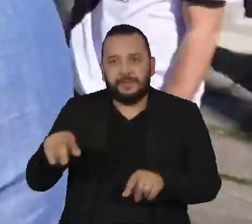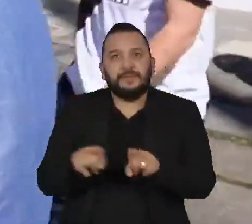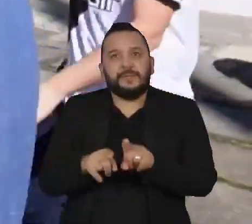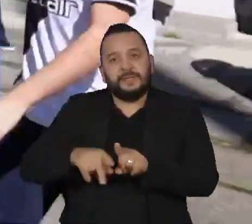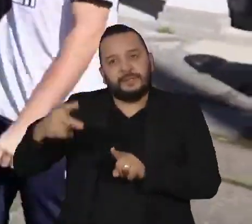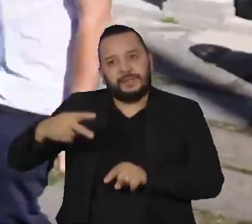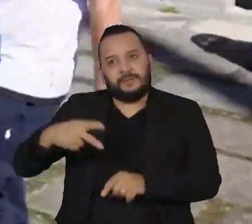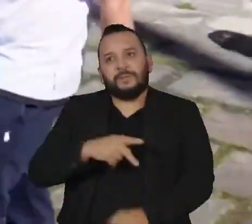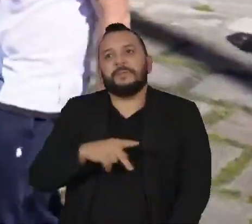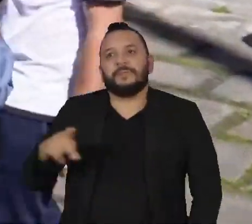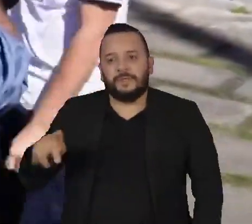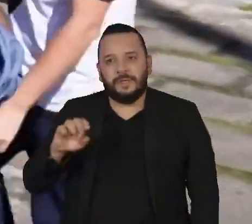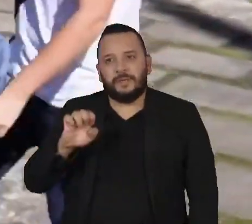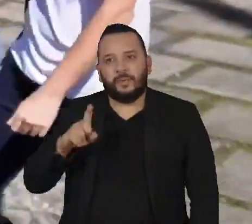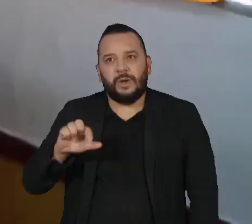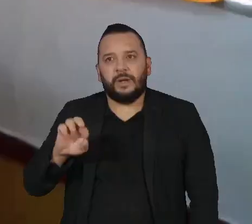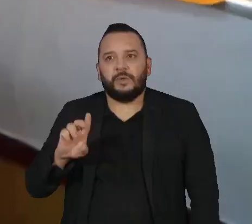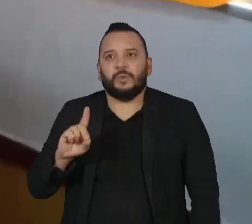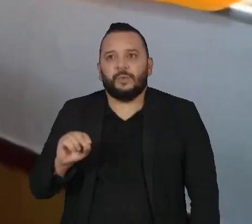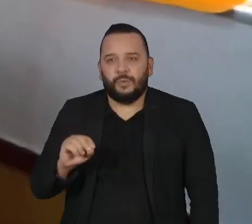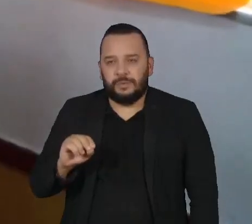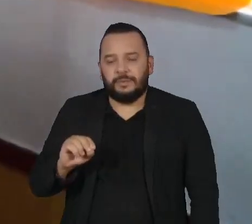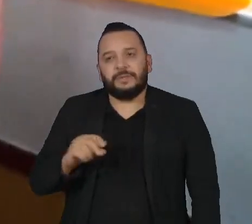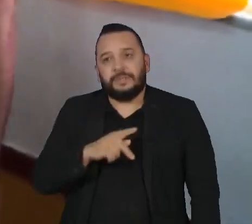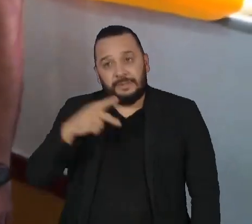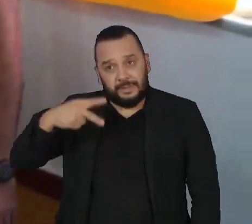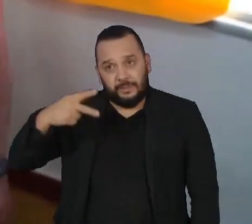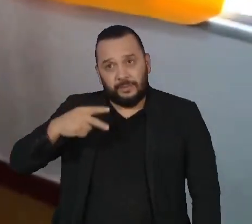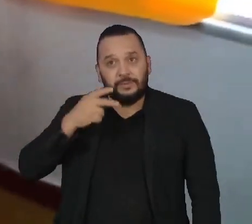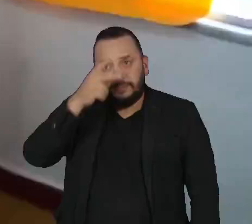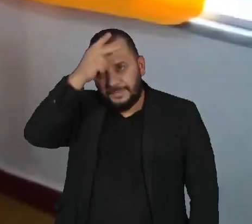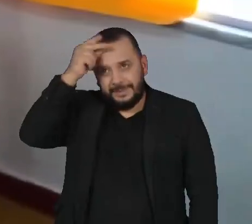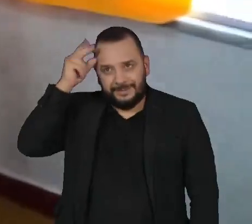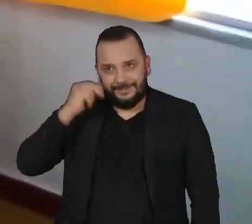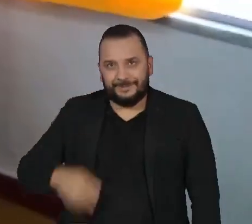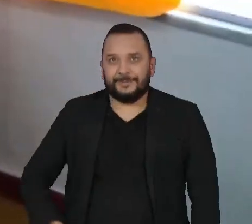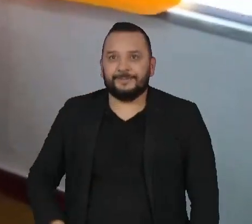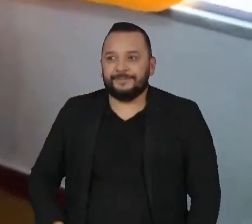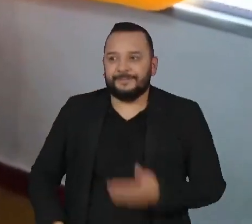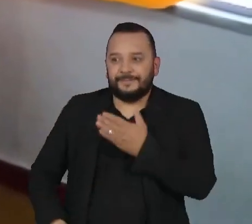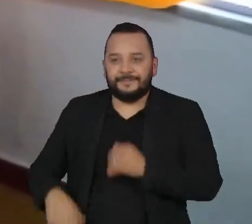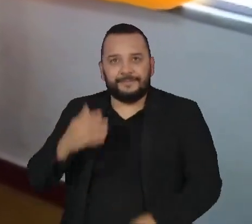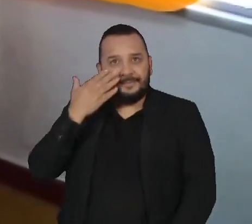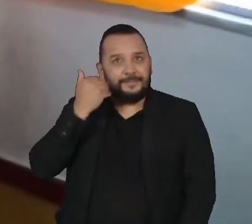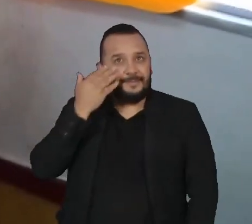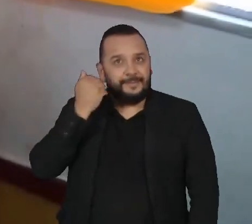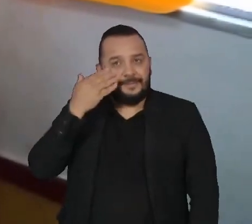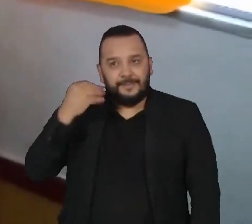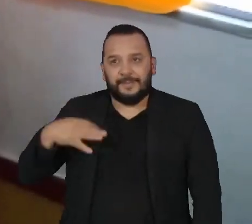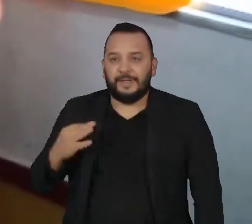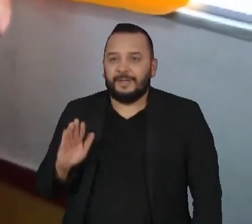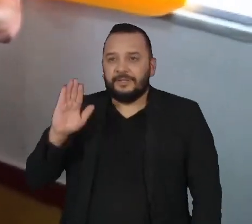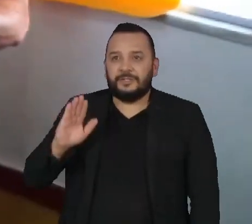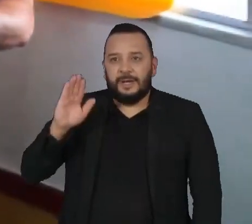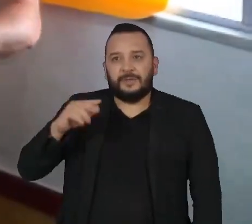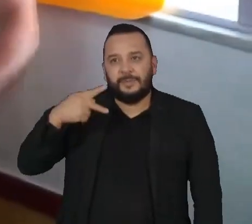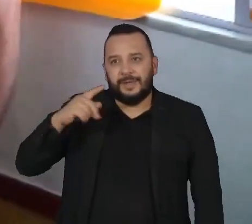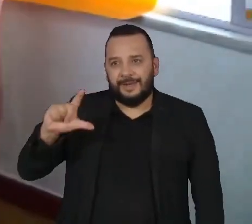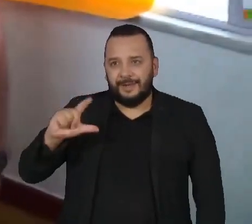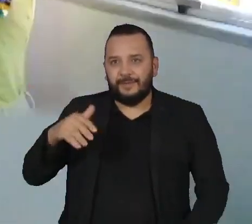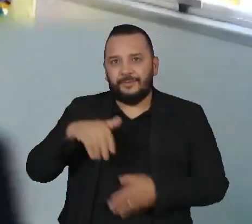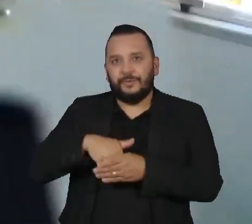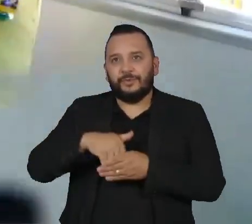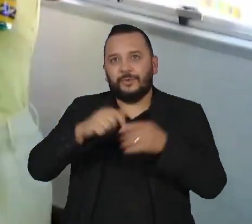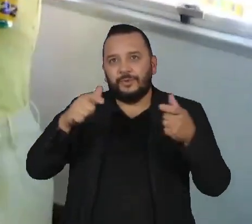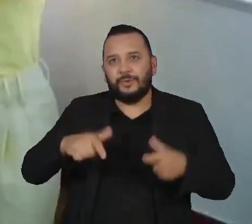vice-prefeito Eduardo cavaleri seu adversário ramagem candidato pelo PL votou no Colégio Santa